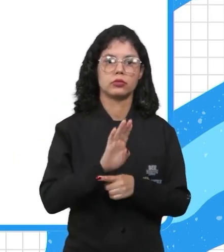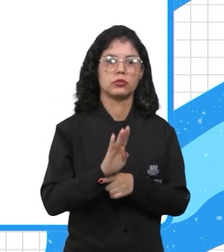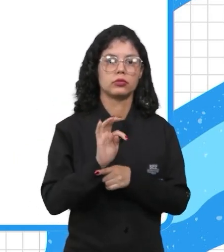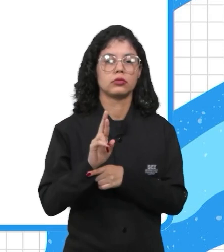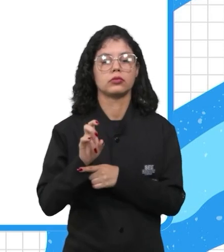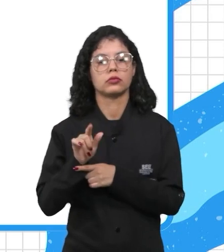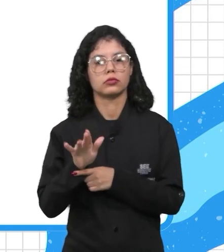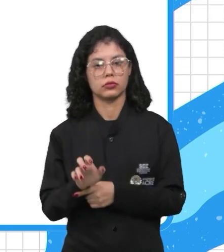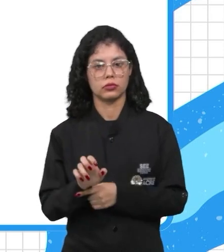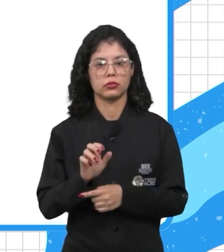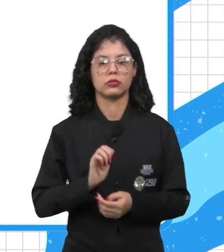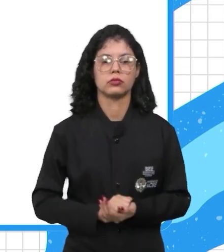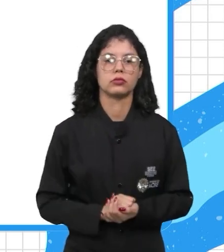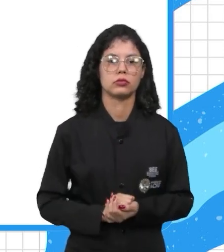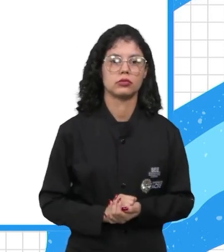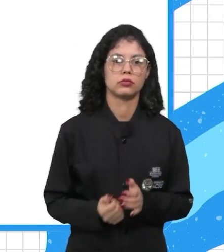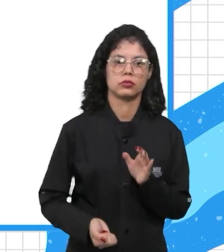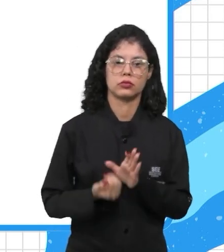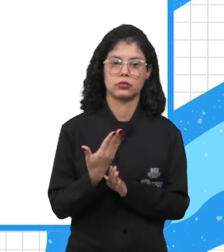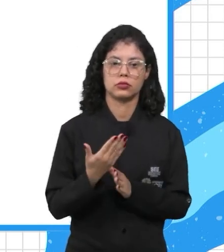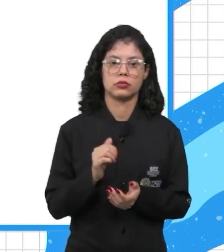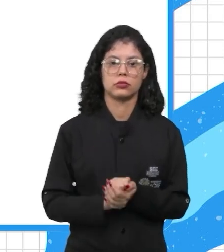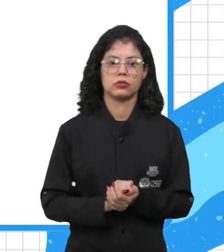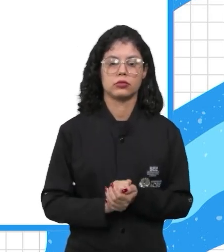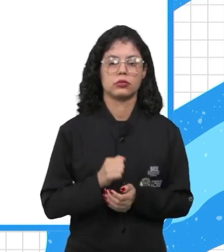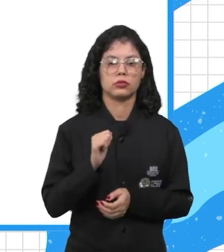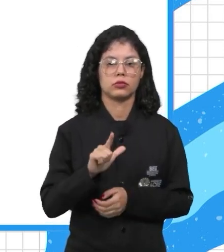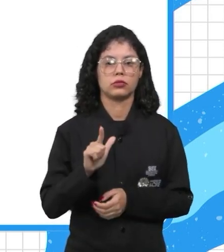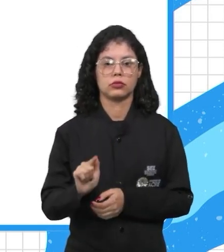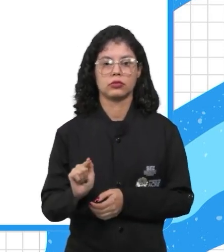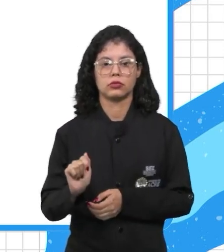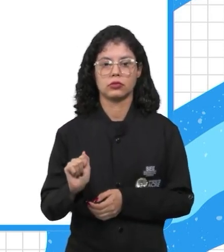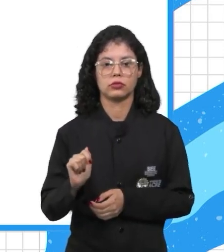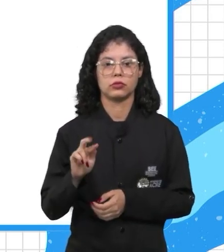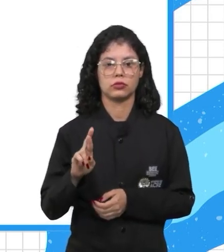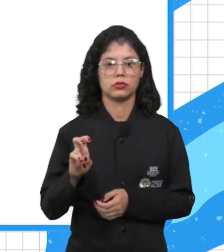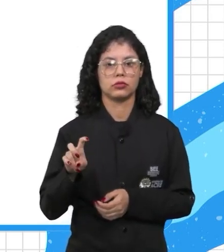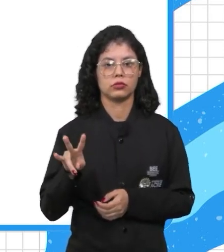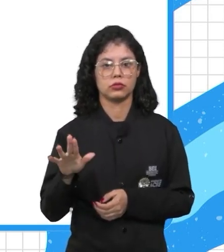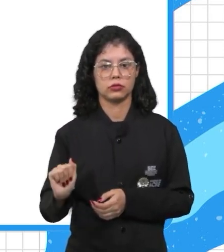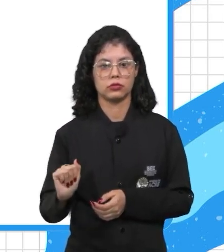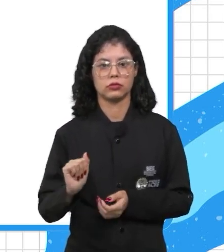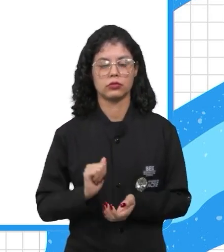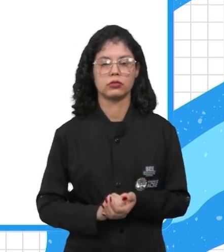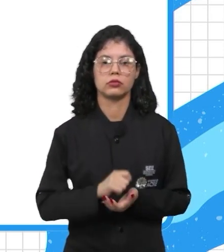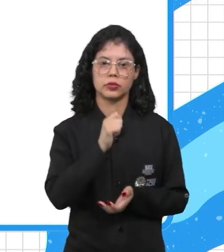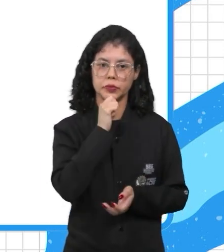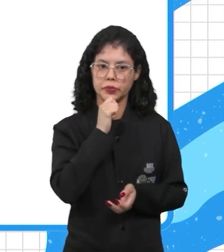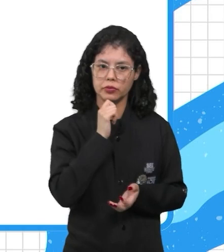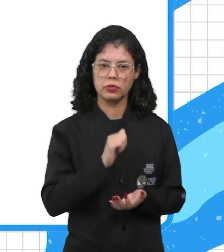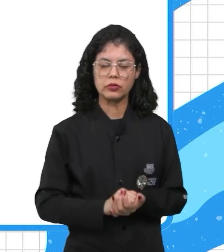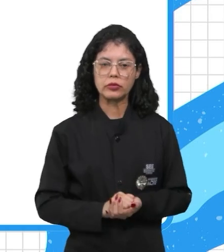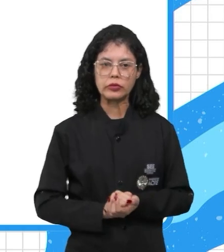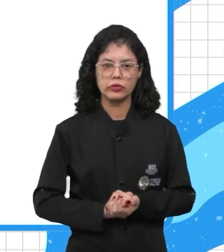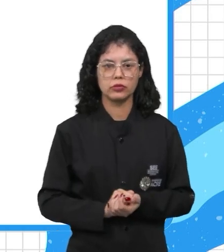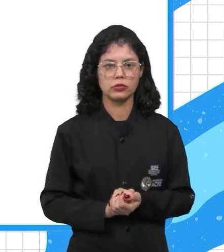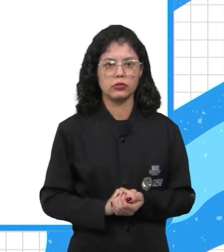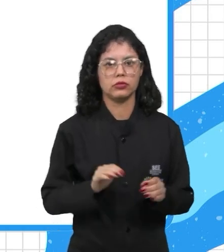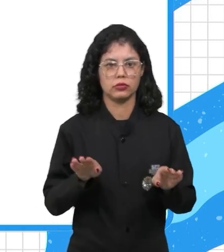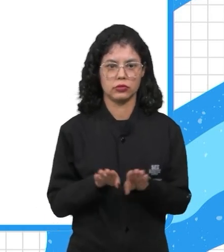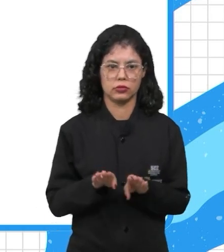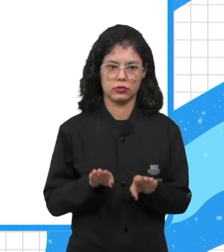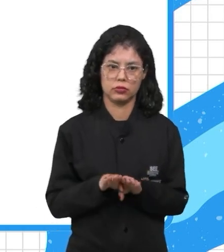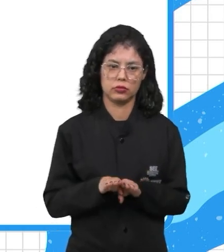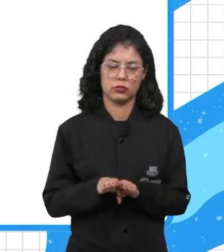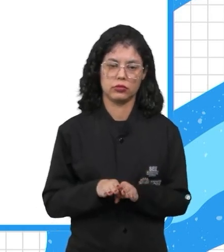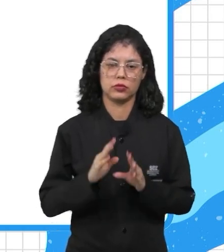abiogênese, né, a receitinha ali para criar larvas era deixar ali carne ou peixe ou qualquer outro material bruto em decomposição, né? E a